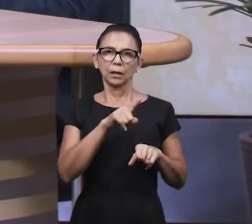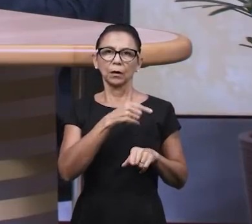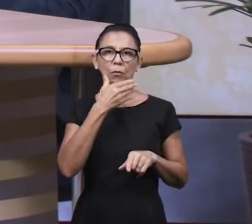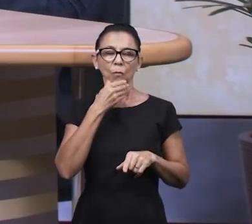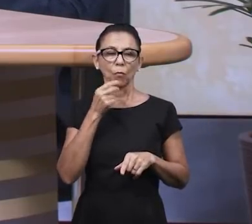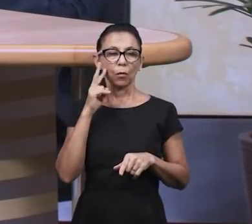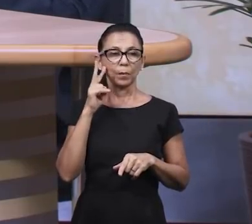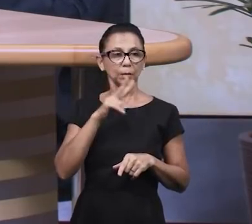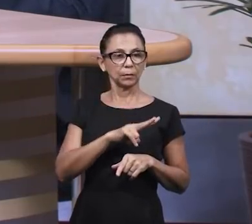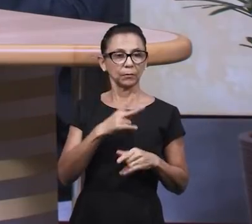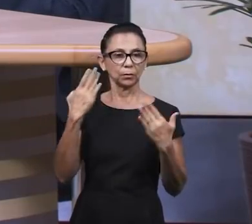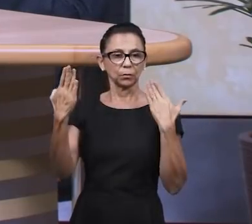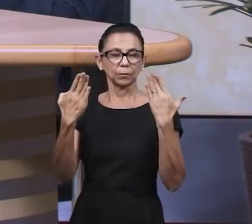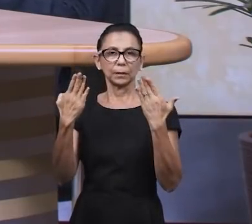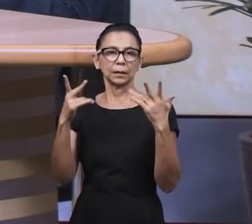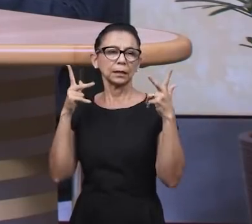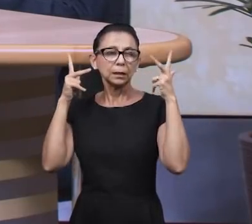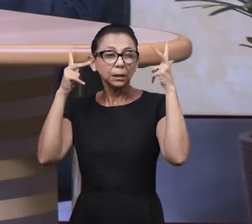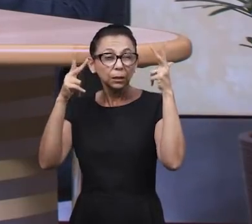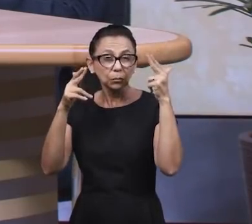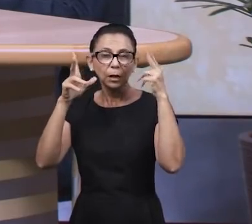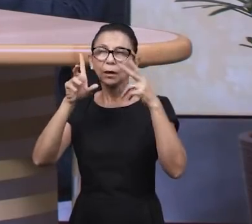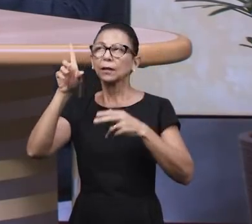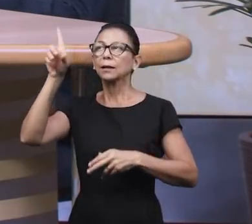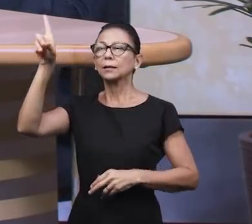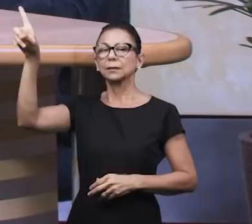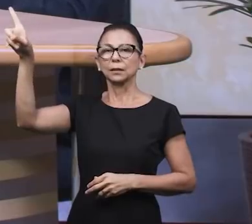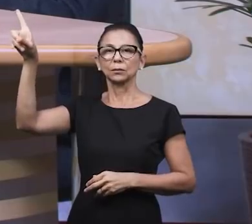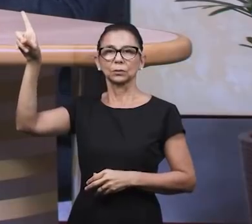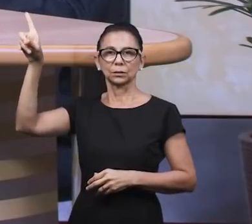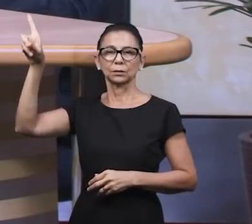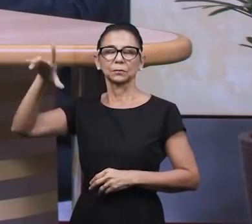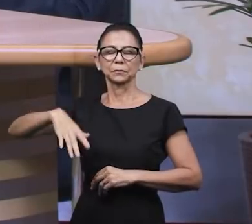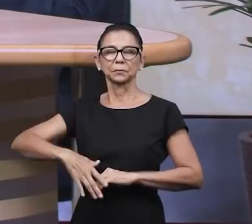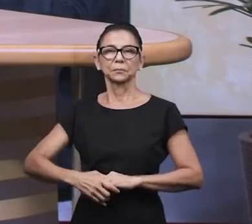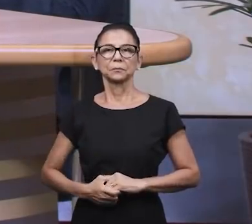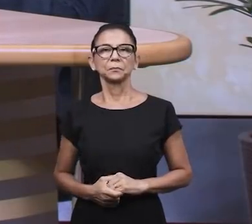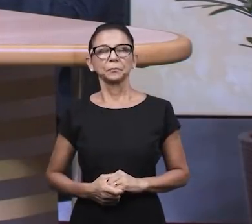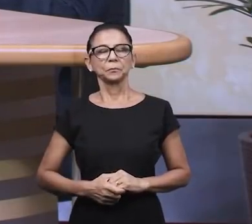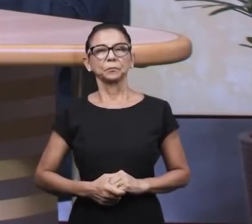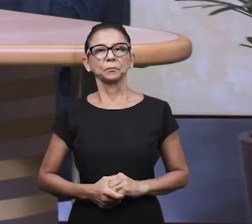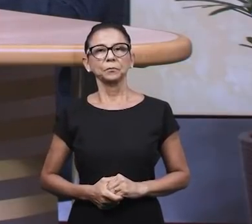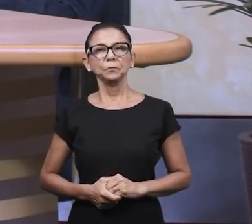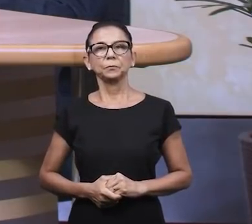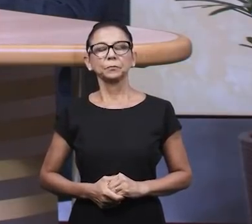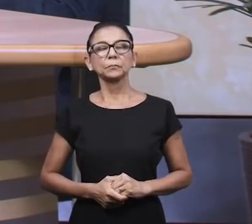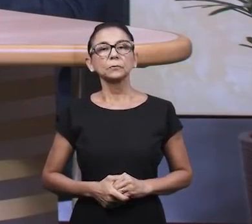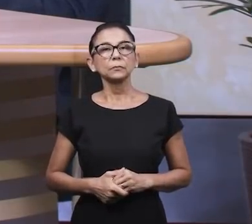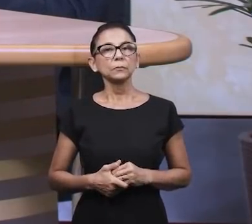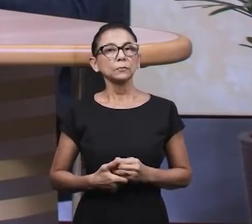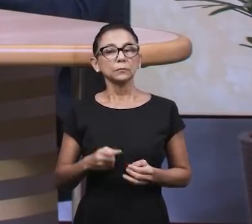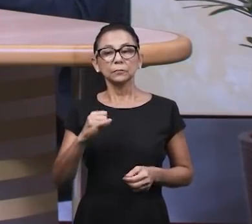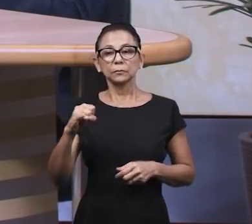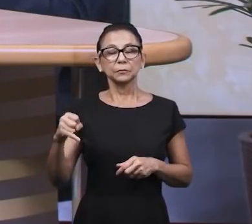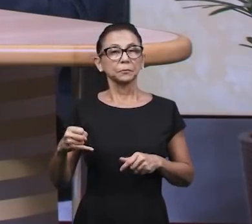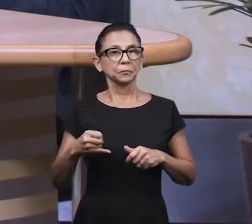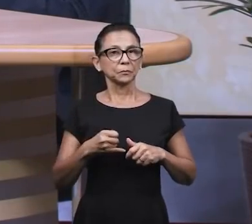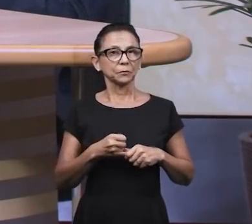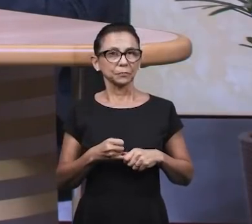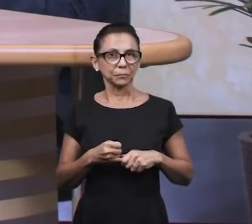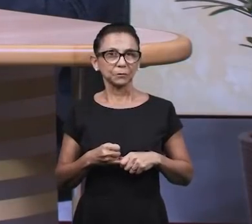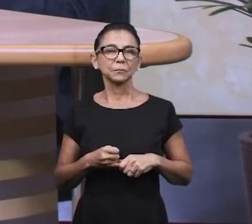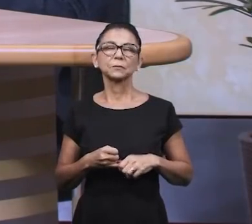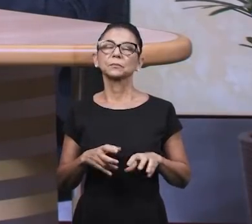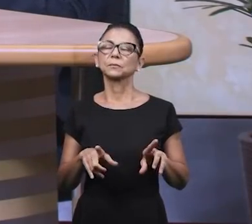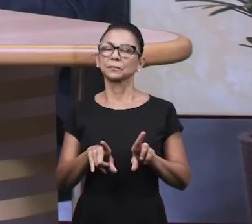condição de príncipe dos exércitos do Senhor, que Josué se curvou diante dele, ali estava a figura